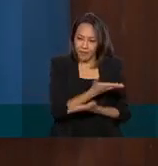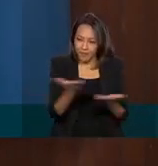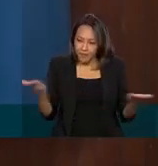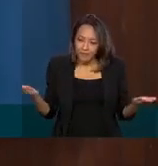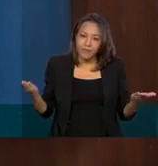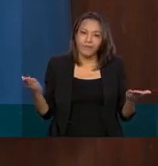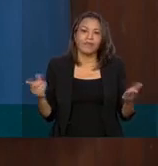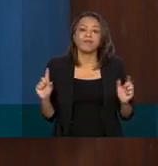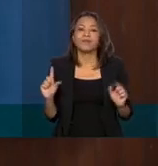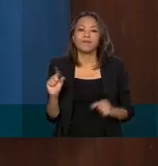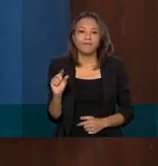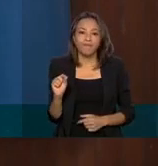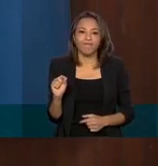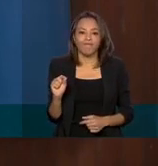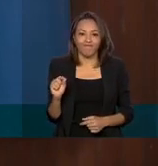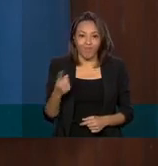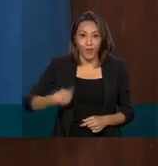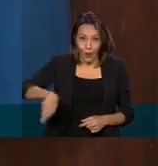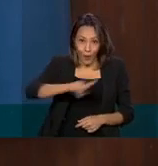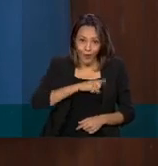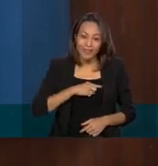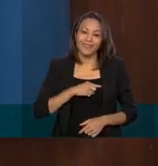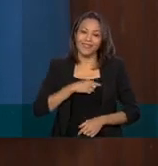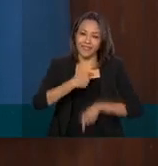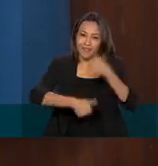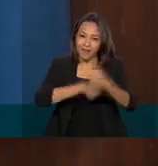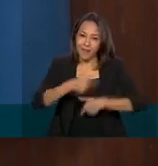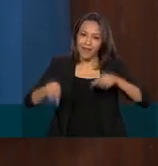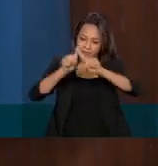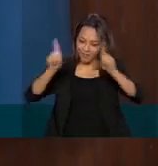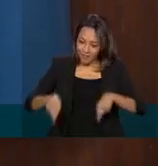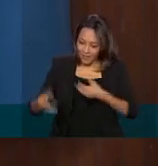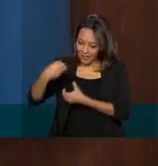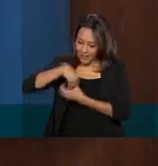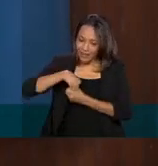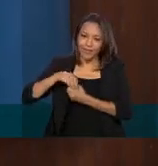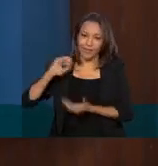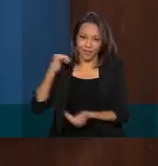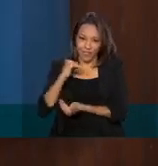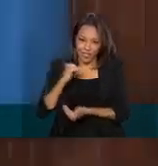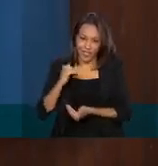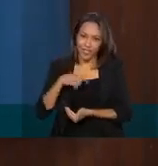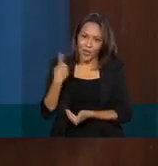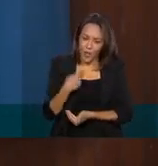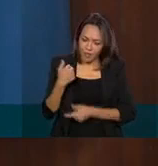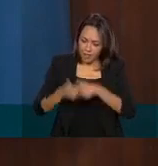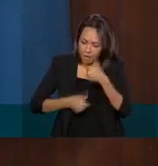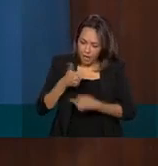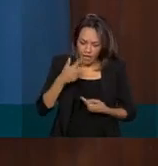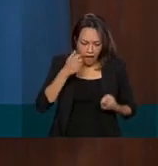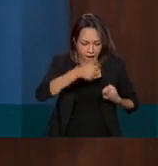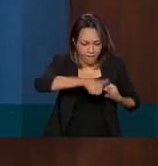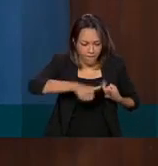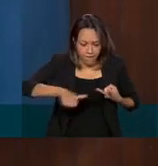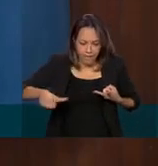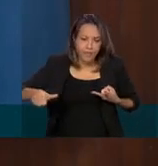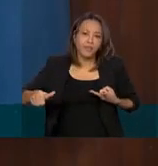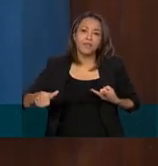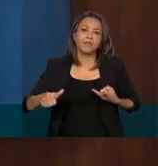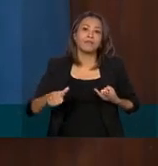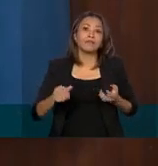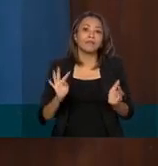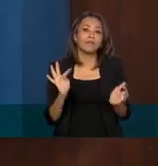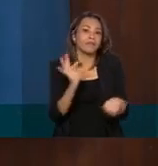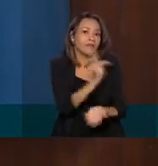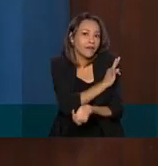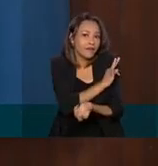que nós, servidores da agência, nós que estamos trabalhando com essas análises técnicas das